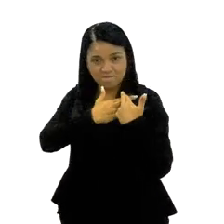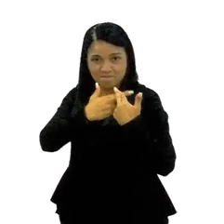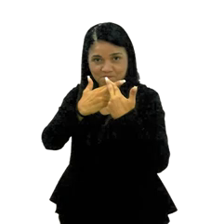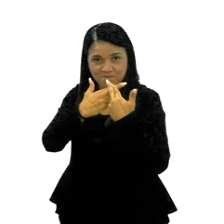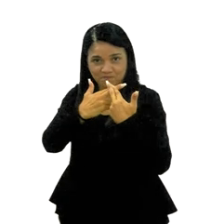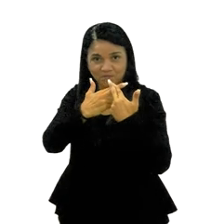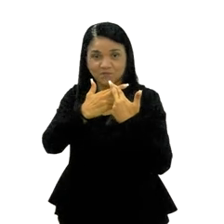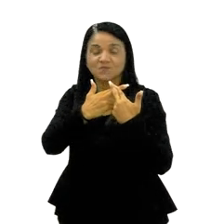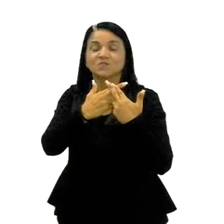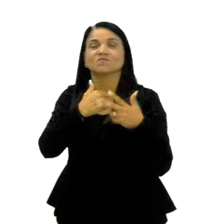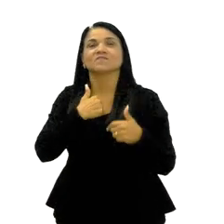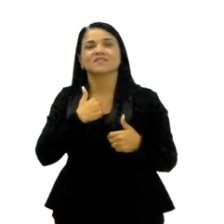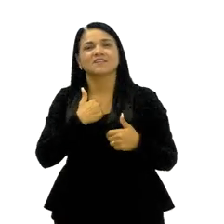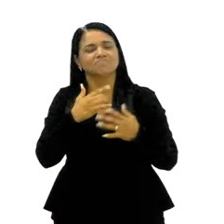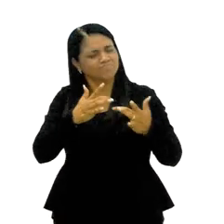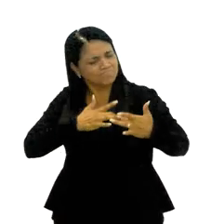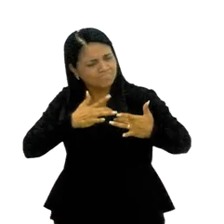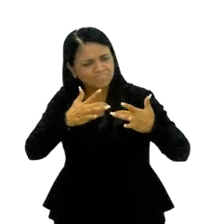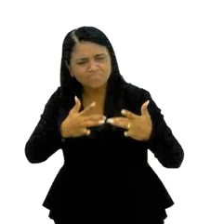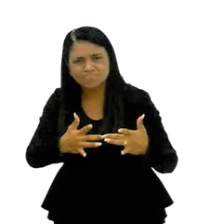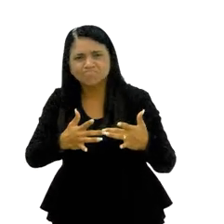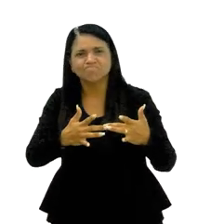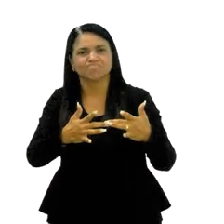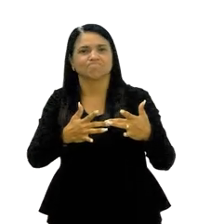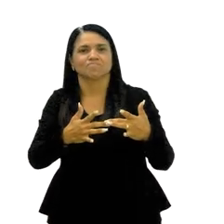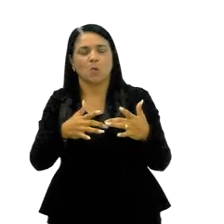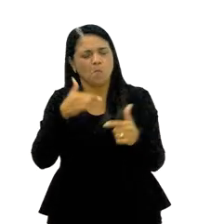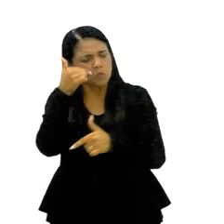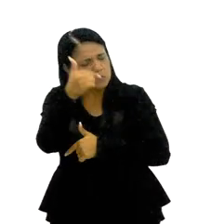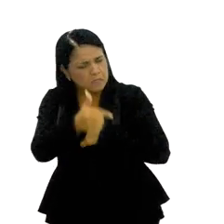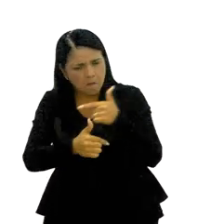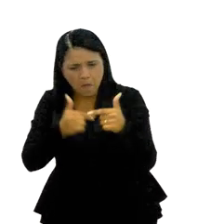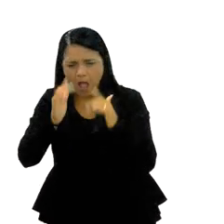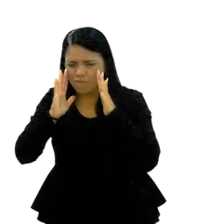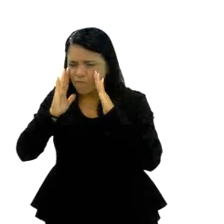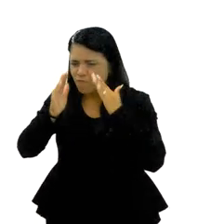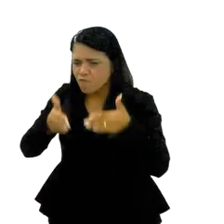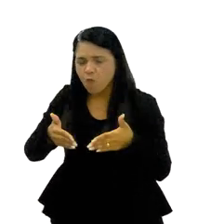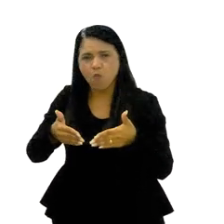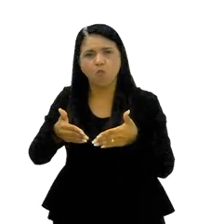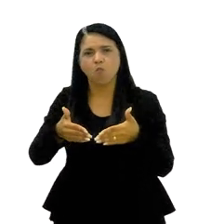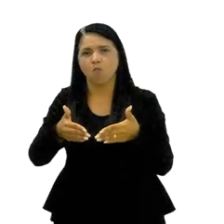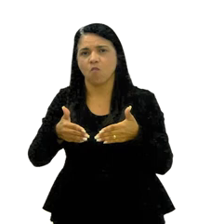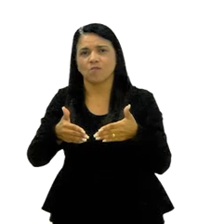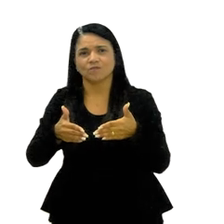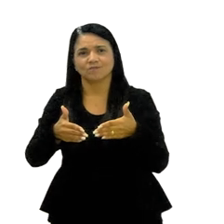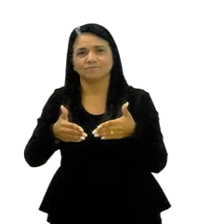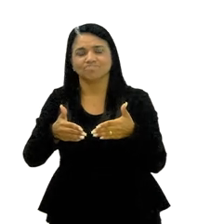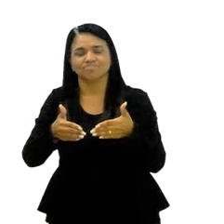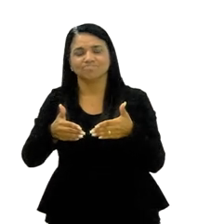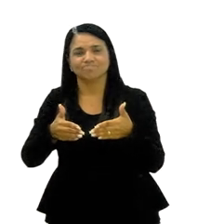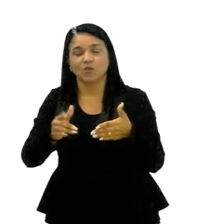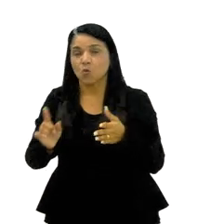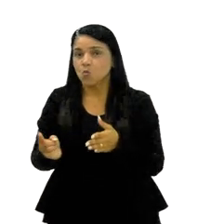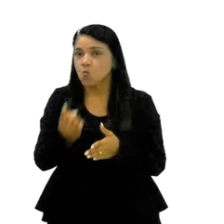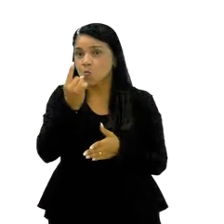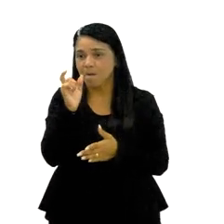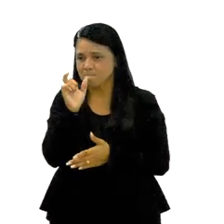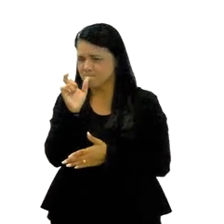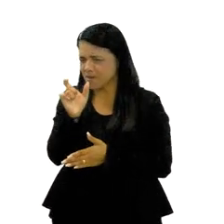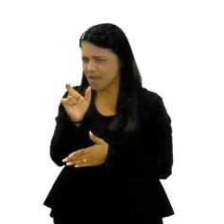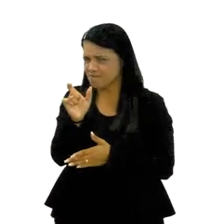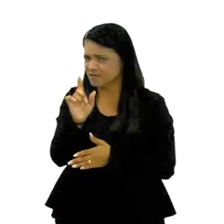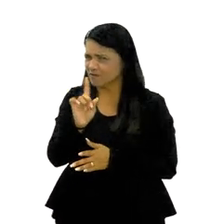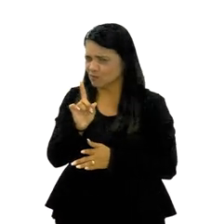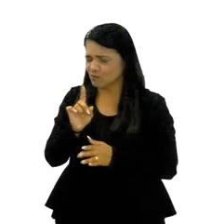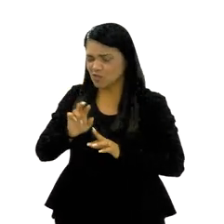um cara responsável, é um cara dedicado ao extremo, ao trabalho. É um cara que se resume